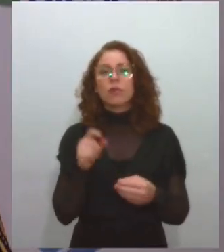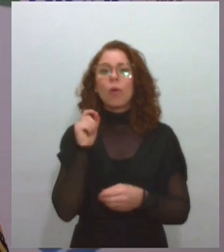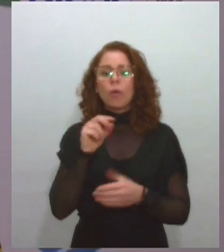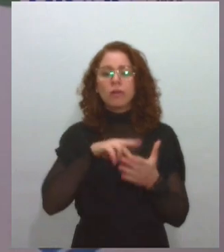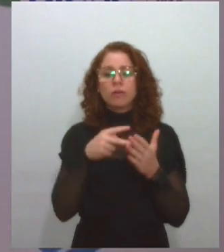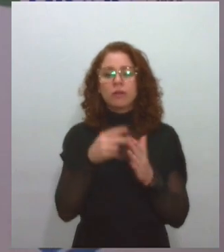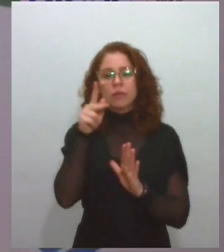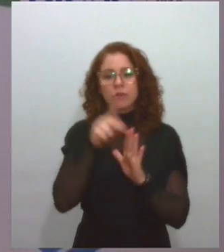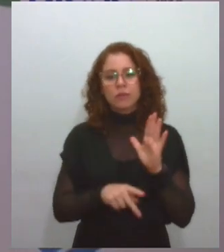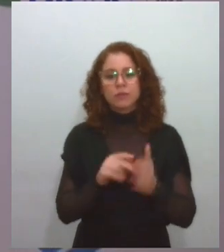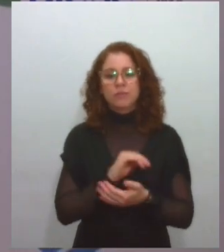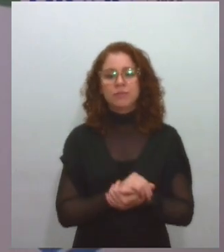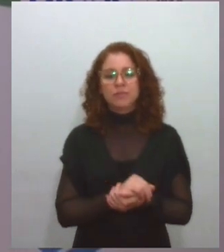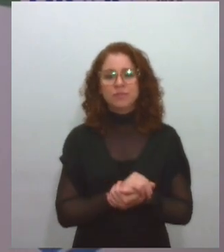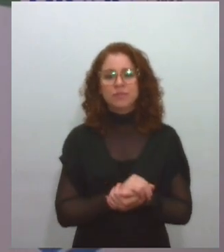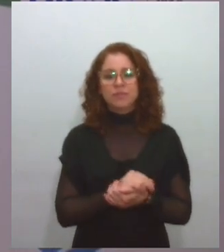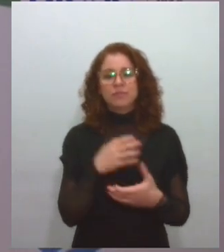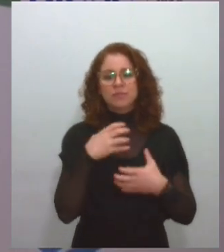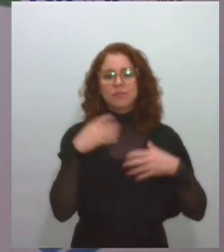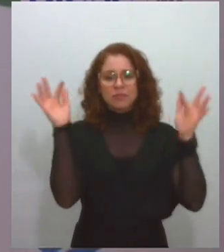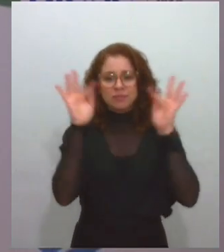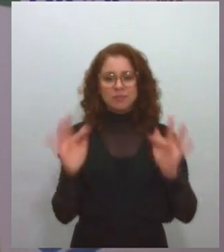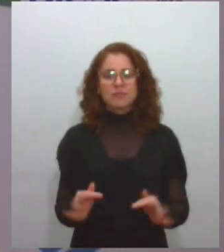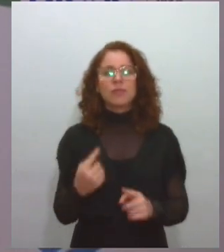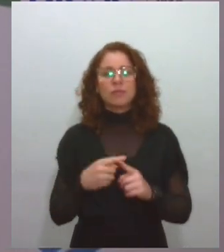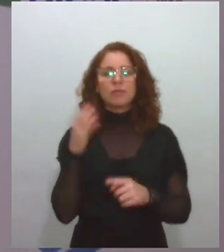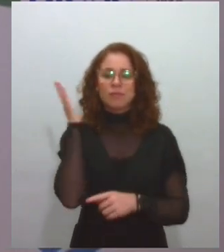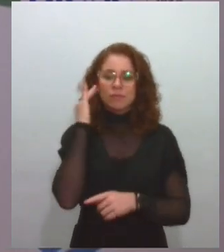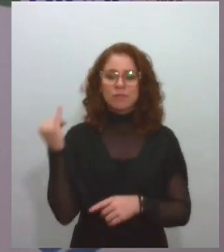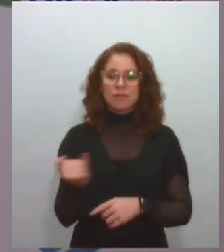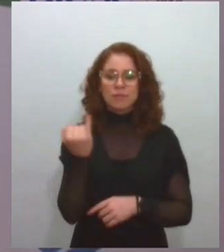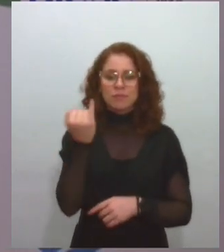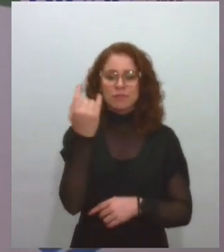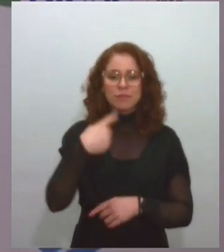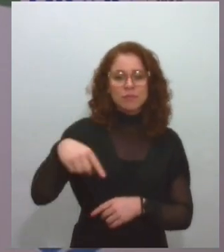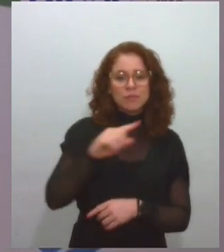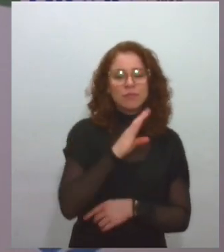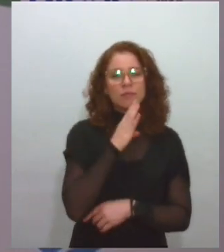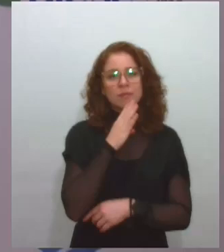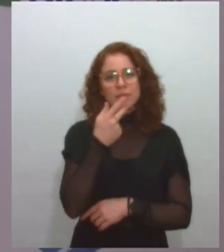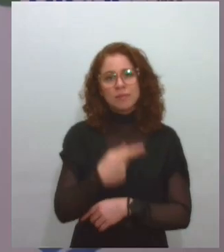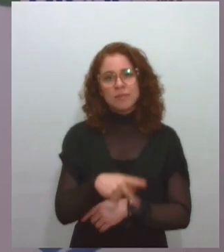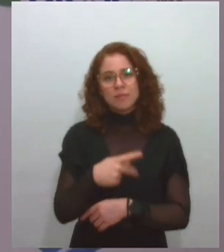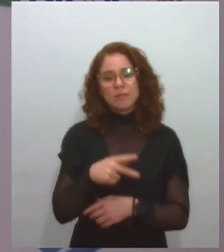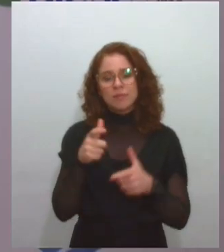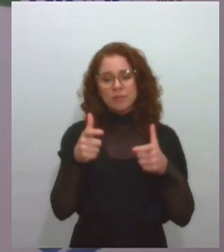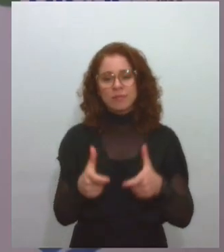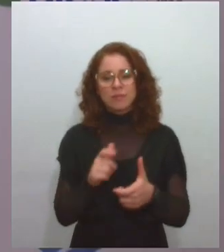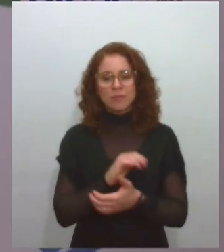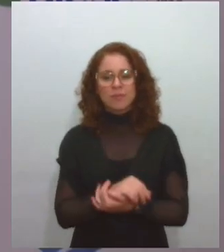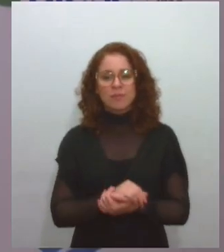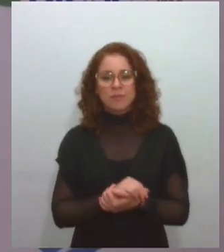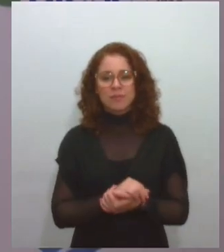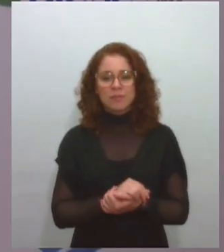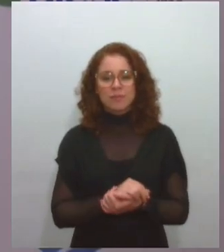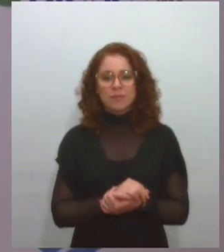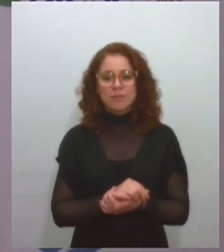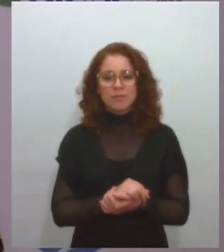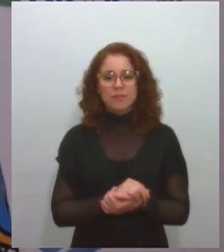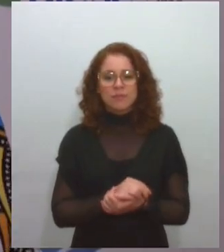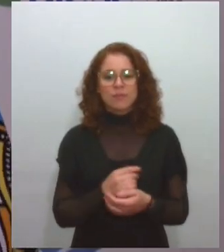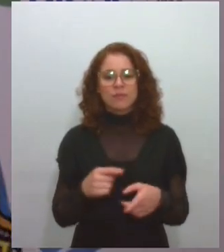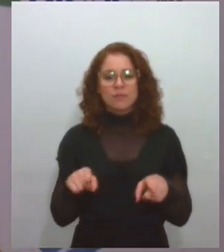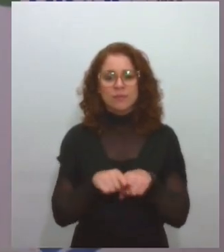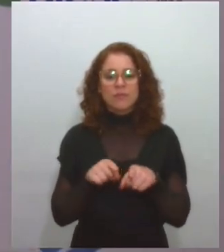muito feliz porque eu sei da importância deles conhecerem, né, né, todas as tramitações, como é